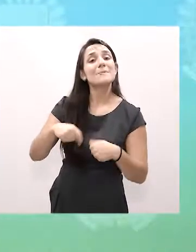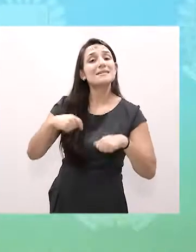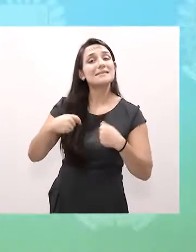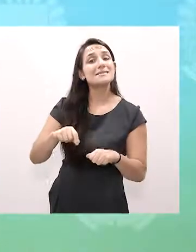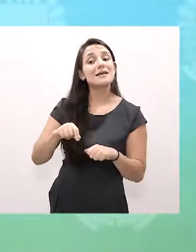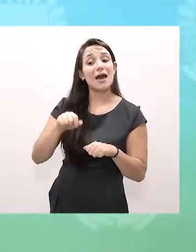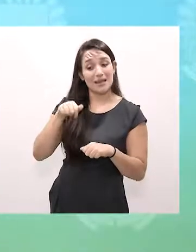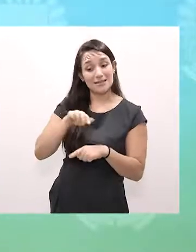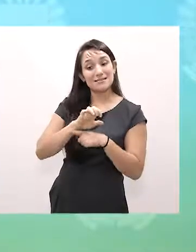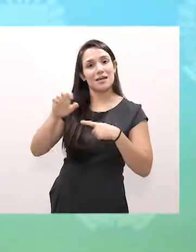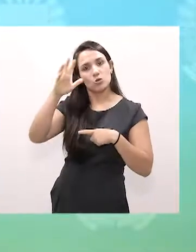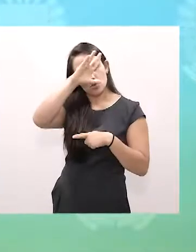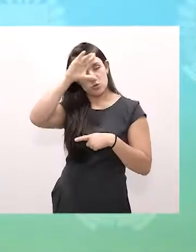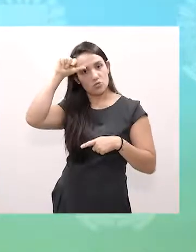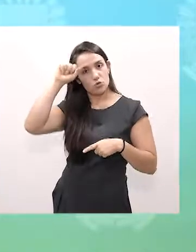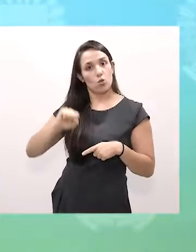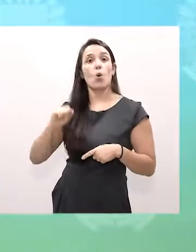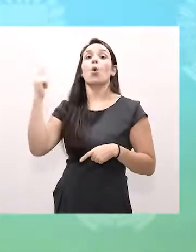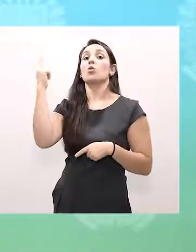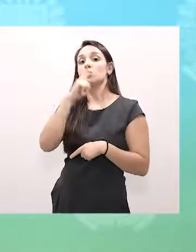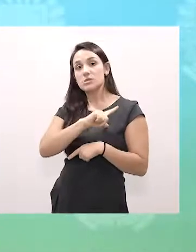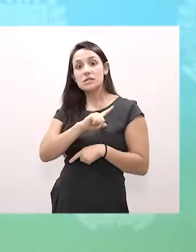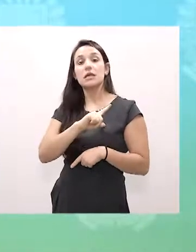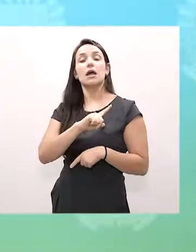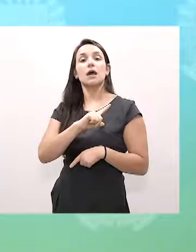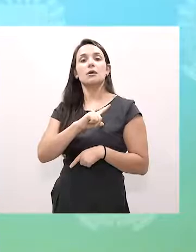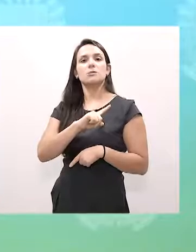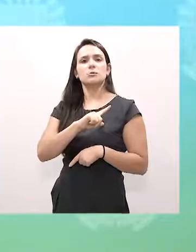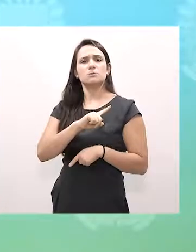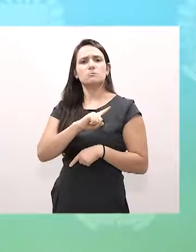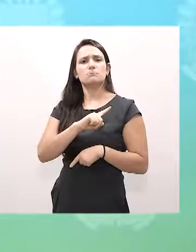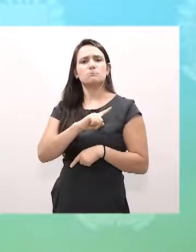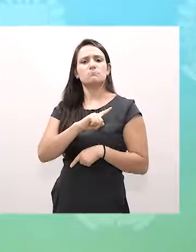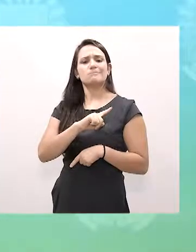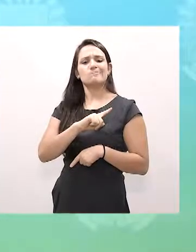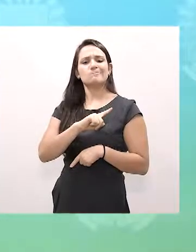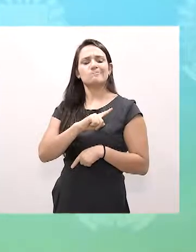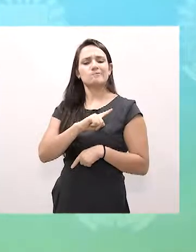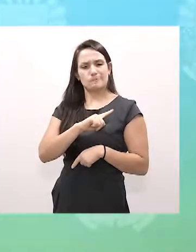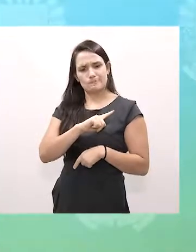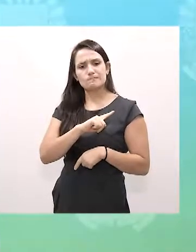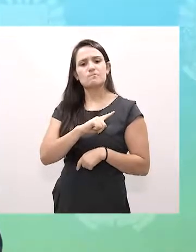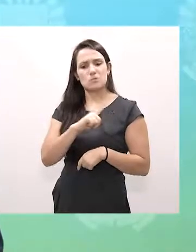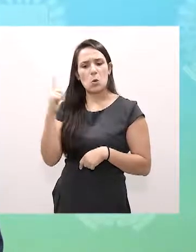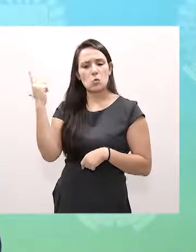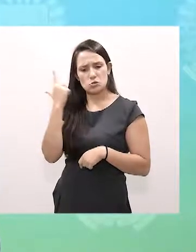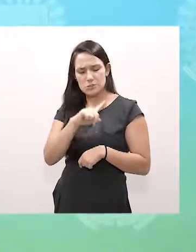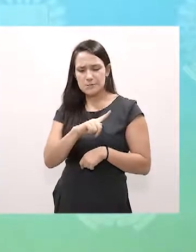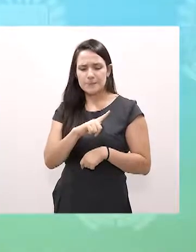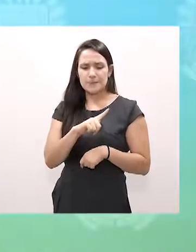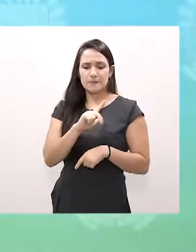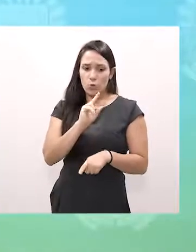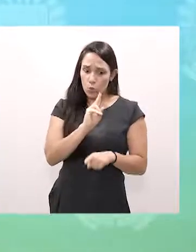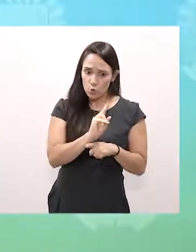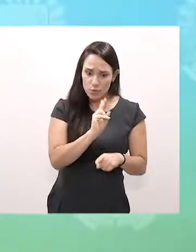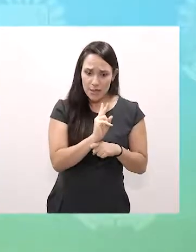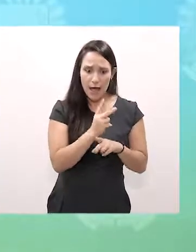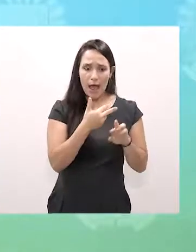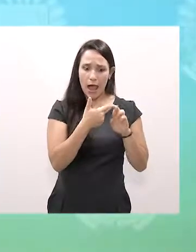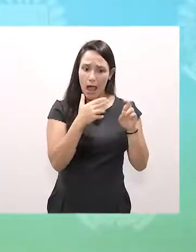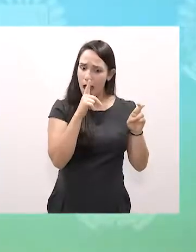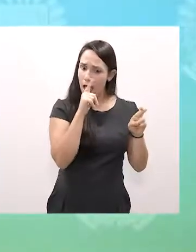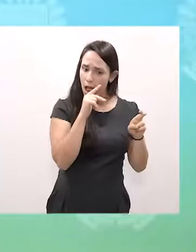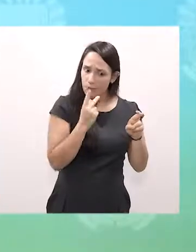investimentos para que o Mato Grosso do Sul possa continuar sendo um estado que tenha os seus recursos